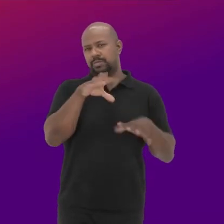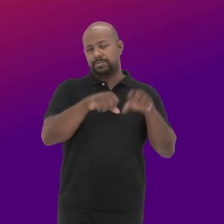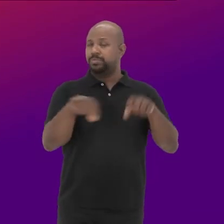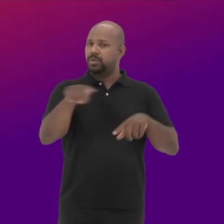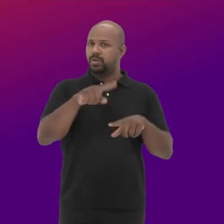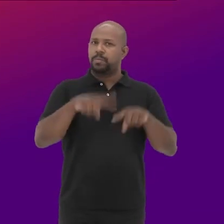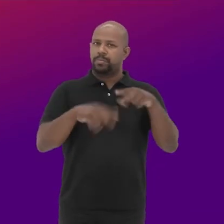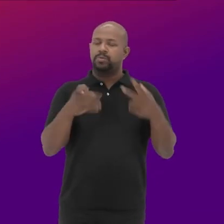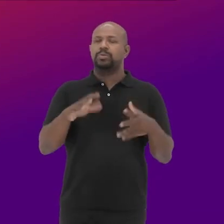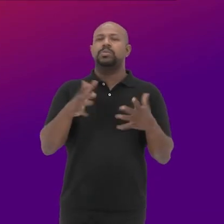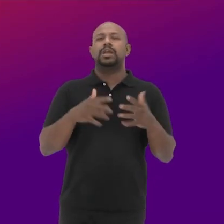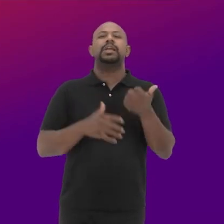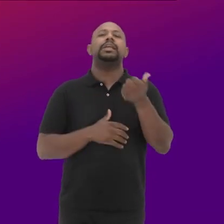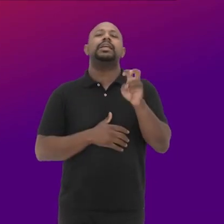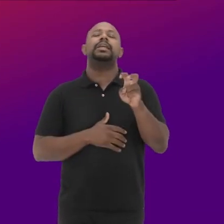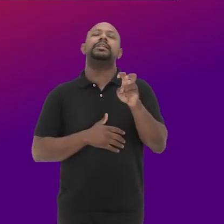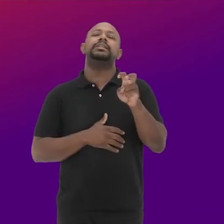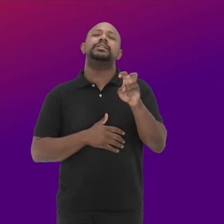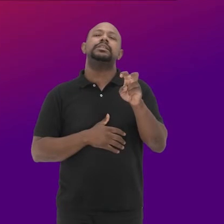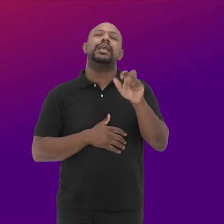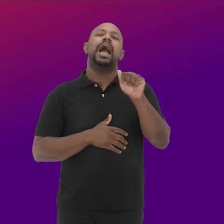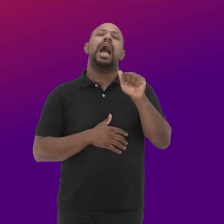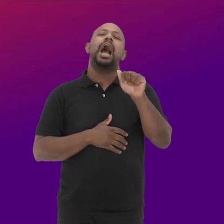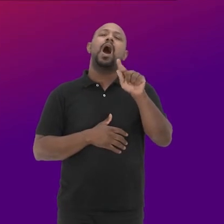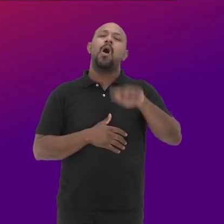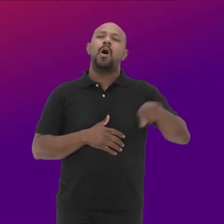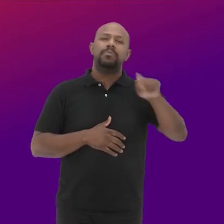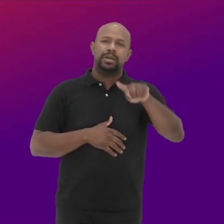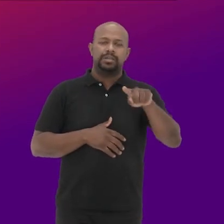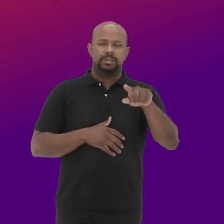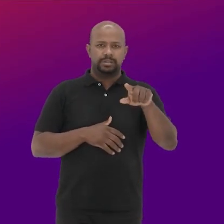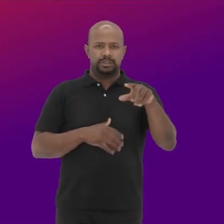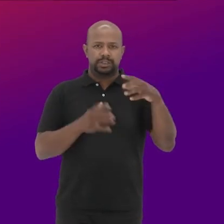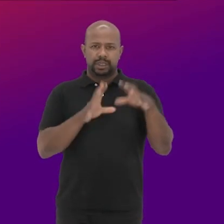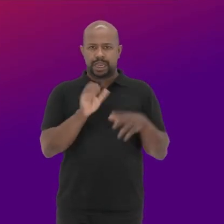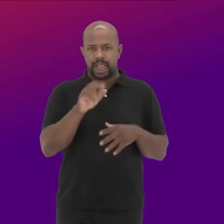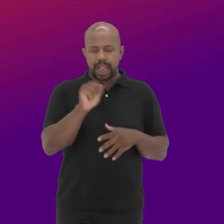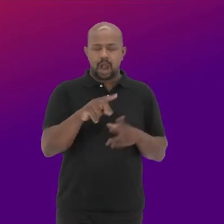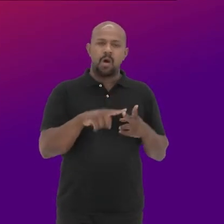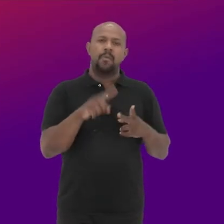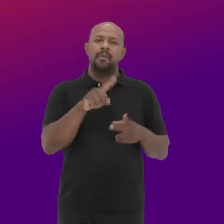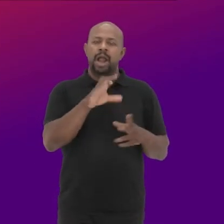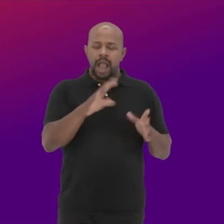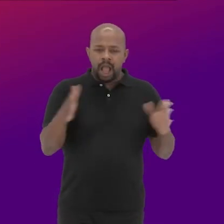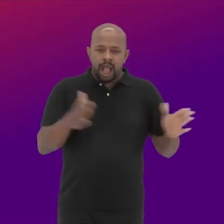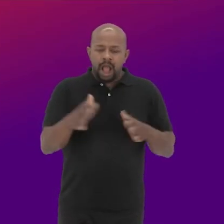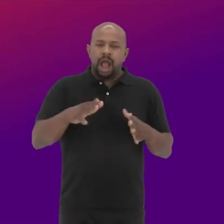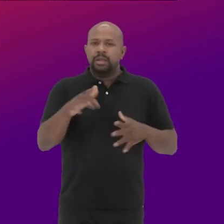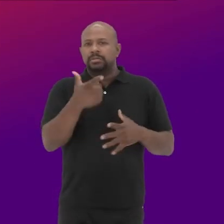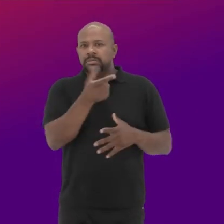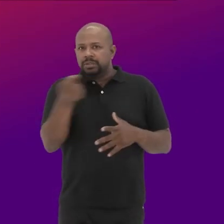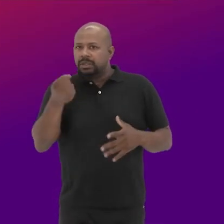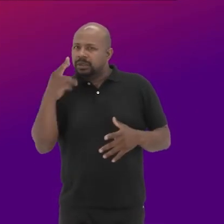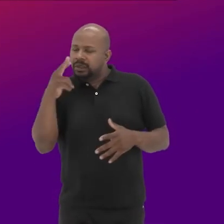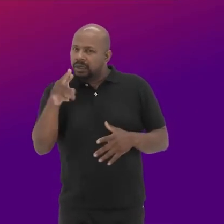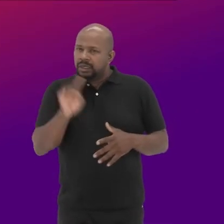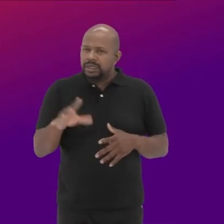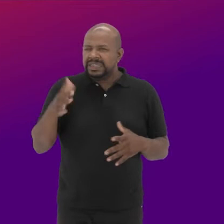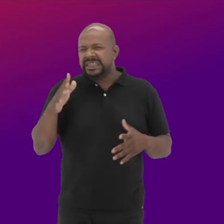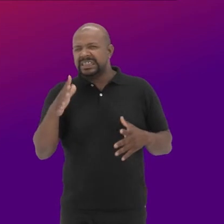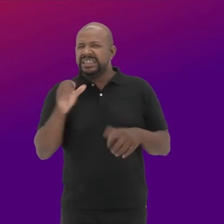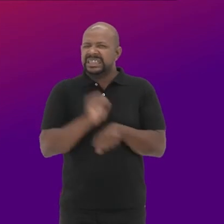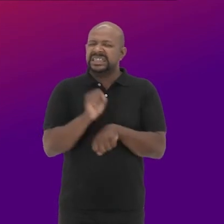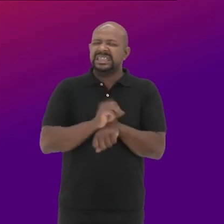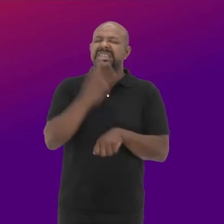trazido aí pelos produtores de 15 arrobas de cacau por hectare, a um preço de R$200 a arroba. Então, existia uma rede esperada